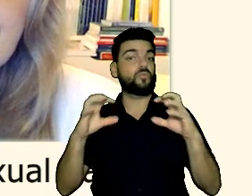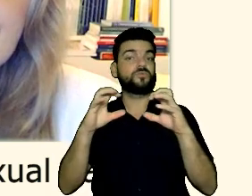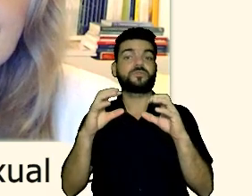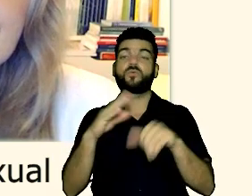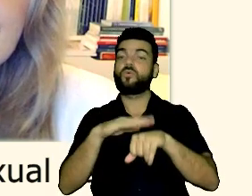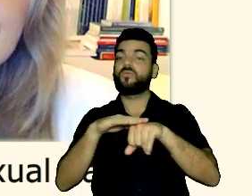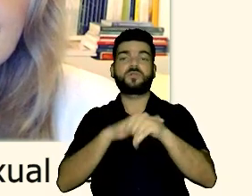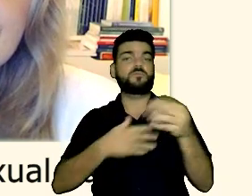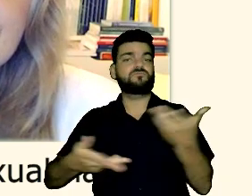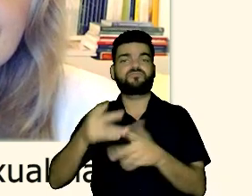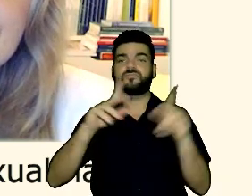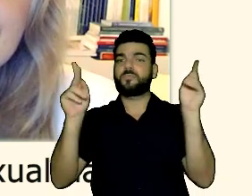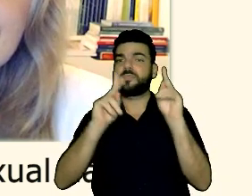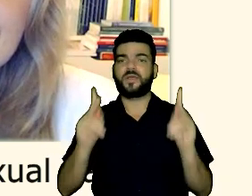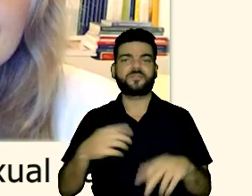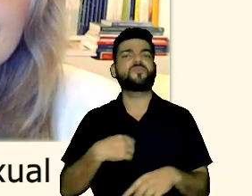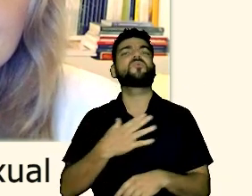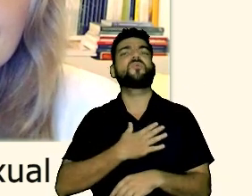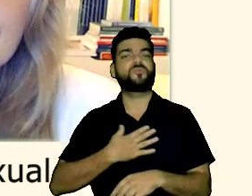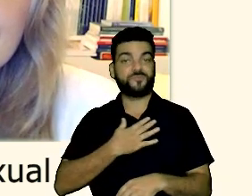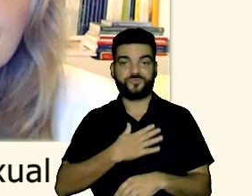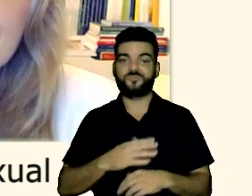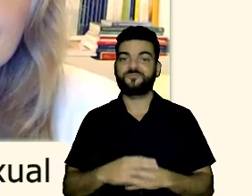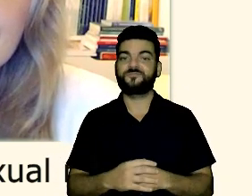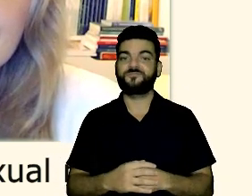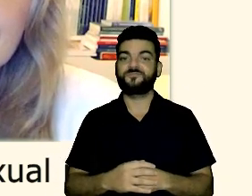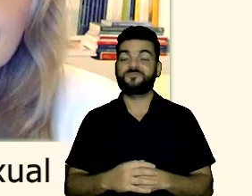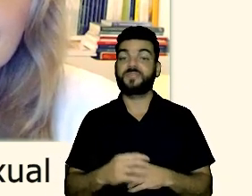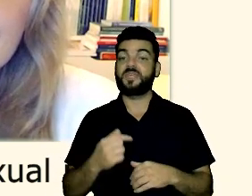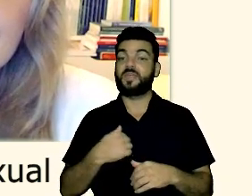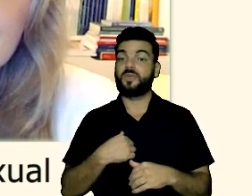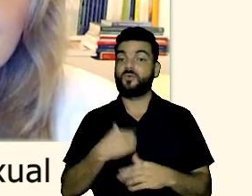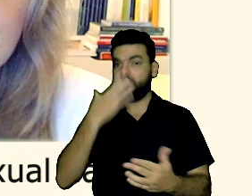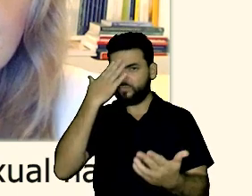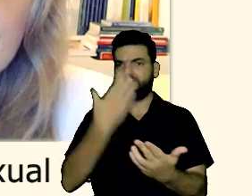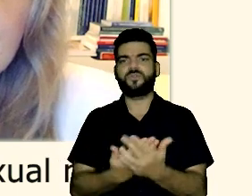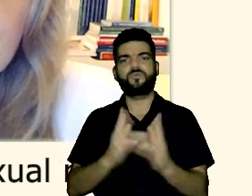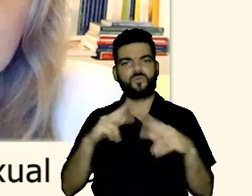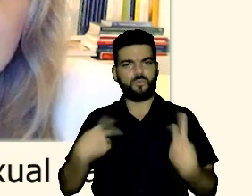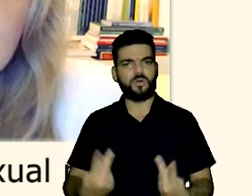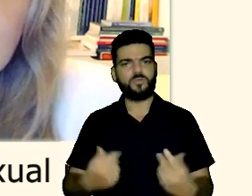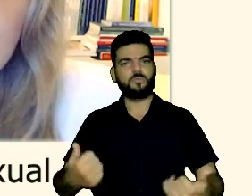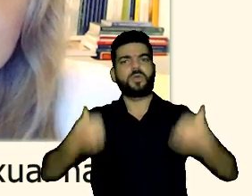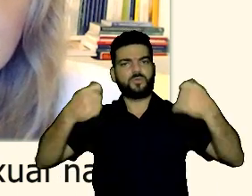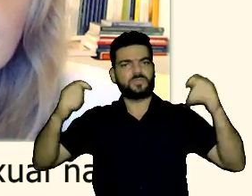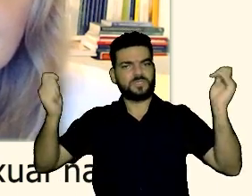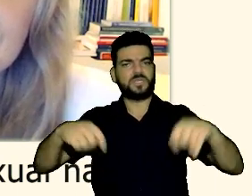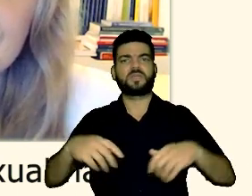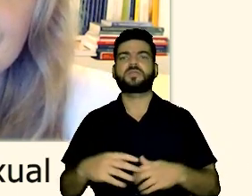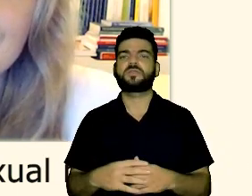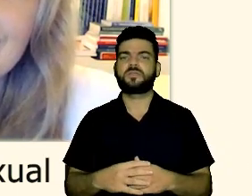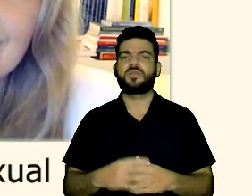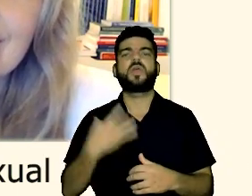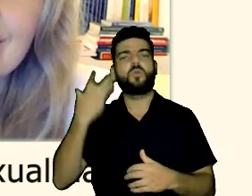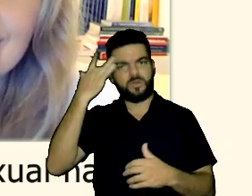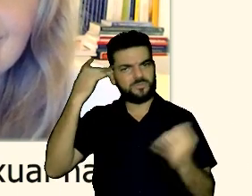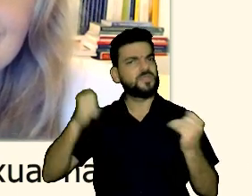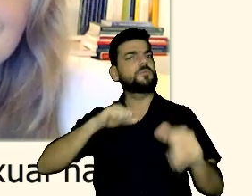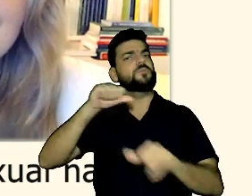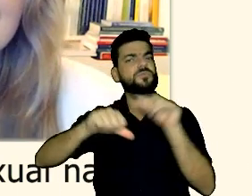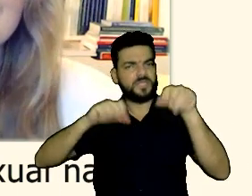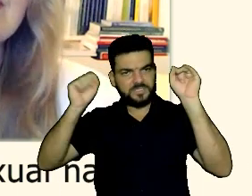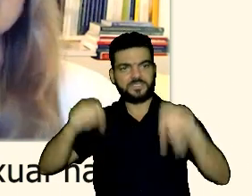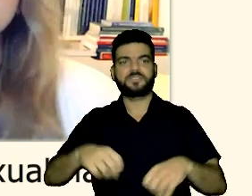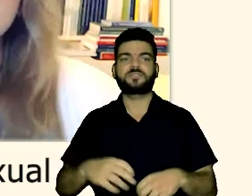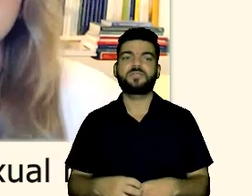apaixonada pela mediação de conflitos e uma fervorosa pessoa que acredita no ser humano e acho que o